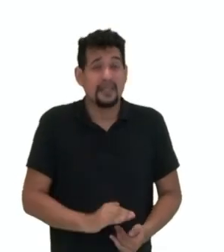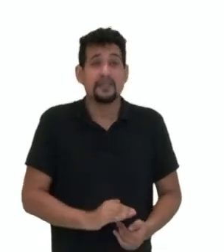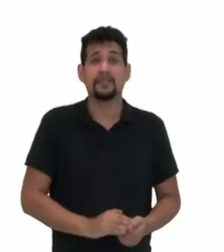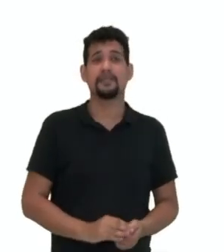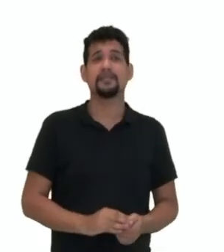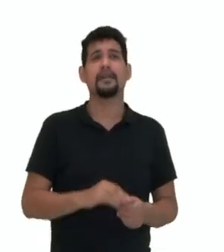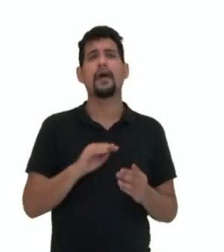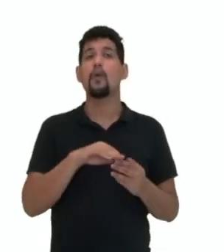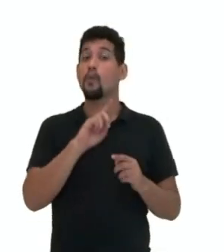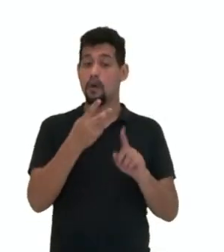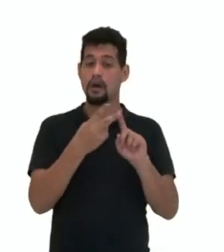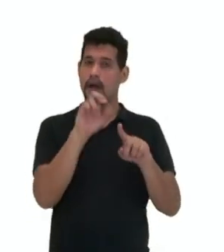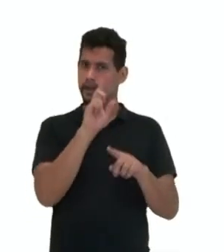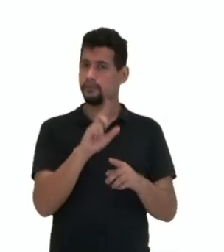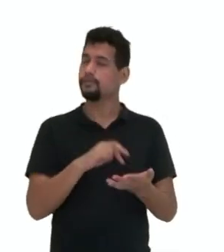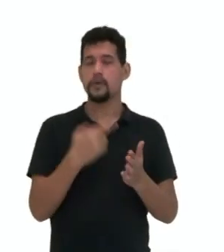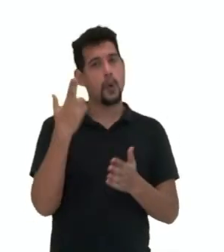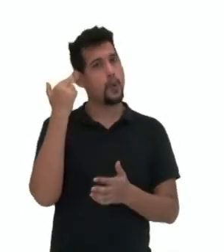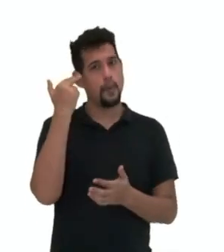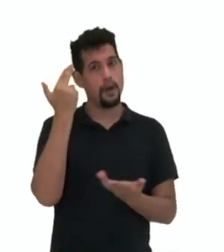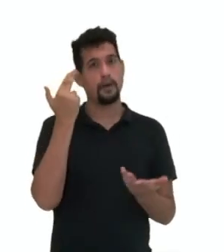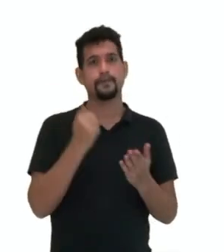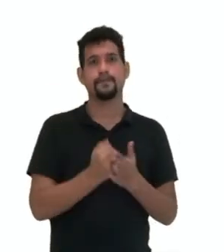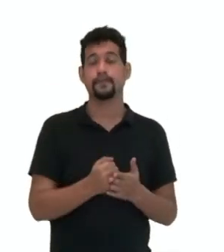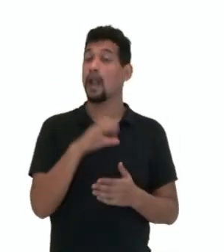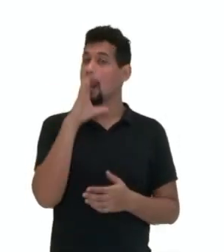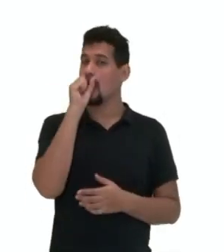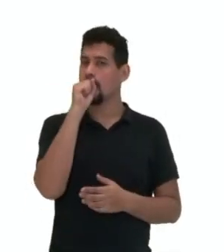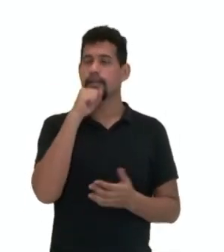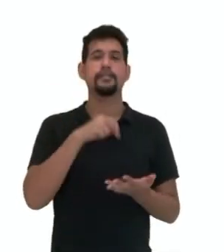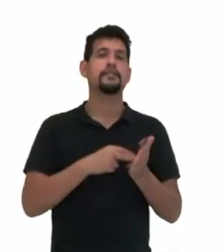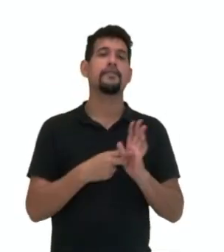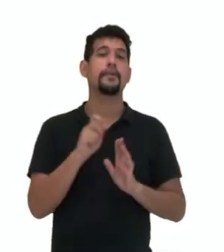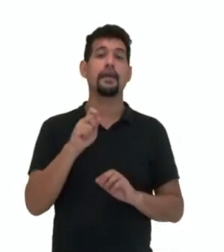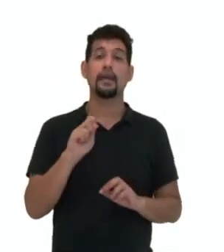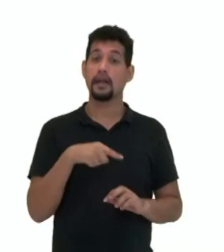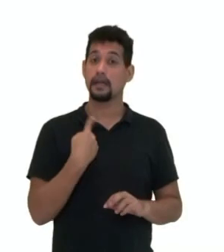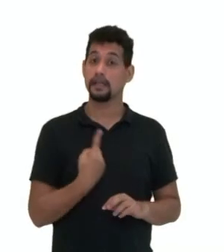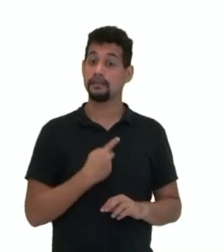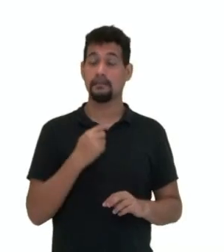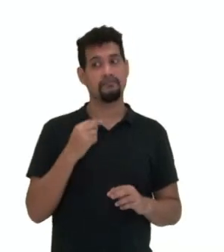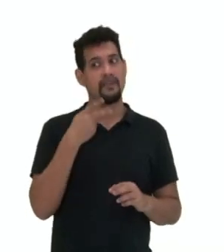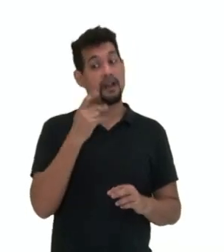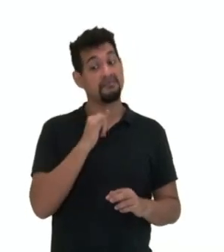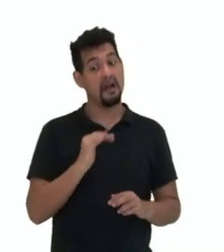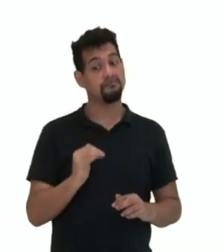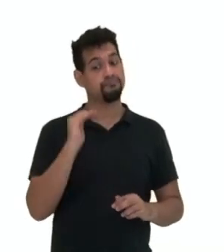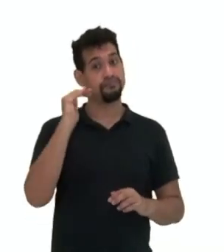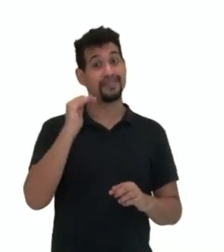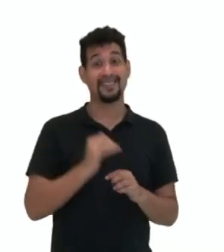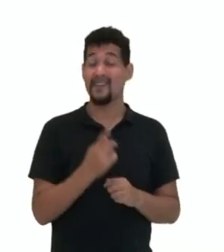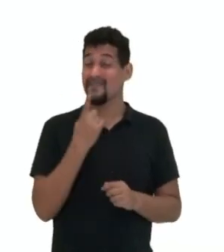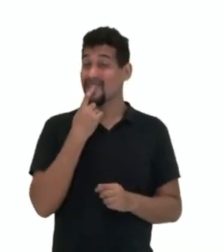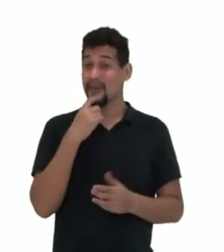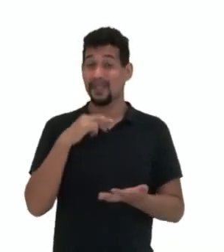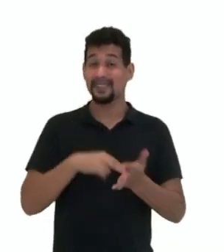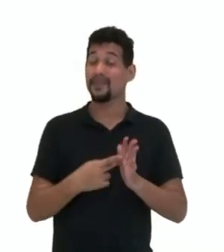e 25, ele está em peso normal. De 25 a 30, a gente diz que ele está acima do peso. E acima de